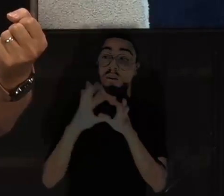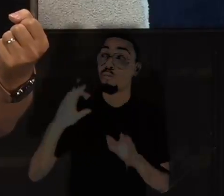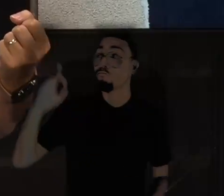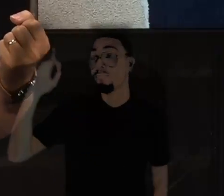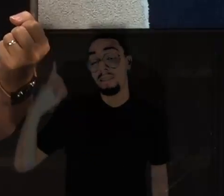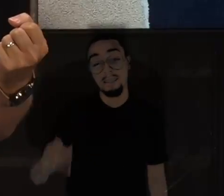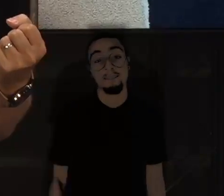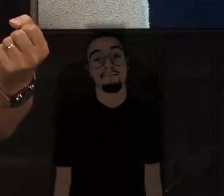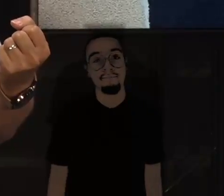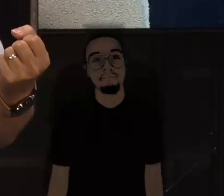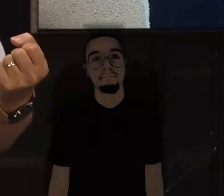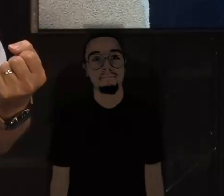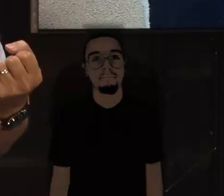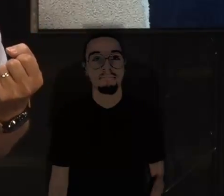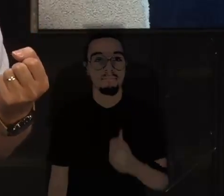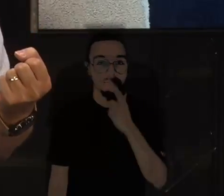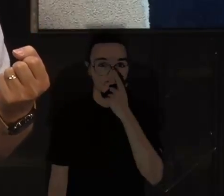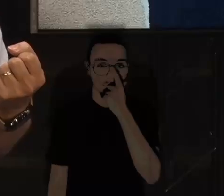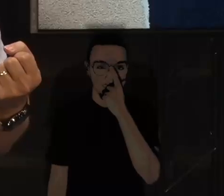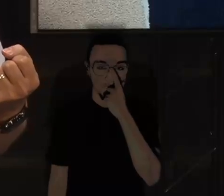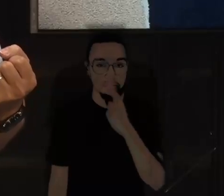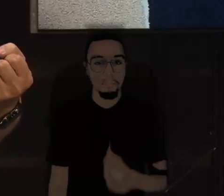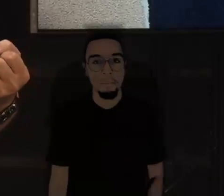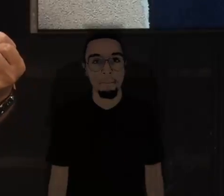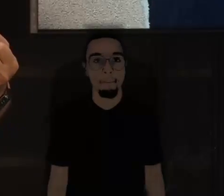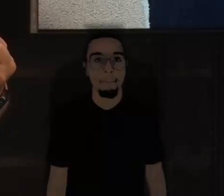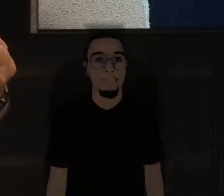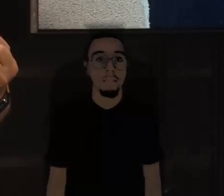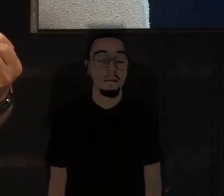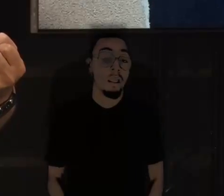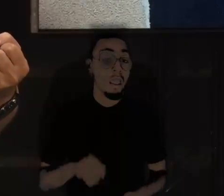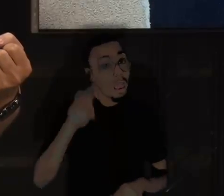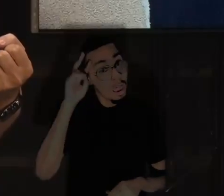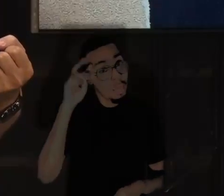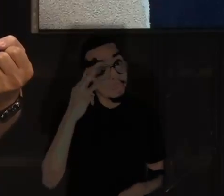Deus reduz um exército de 32 mil homens para 300.